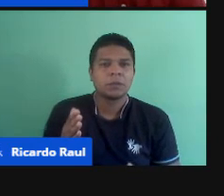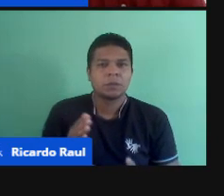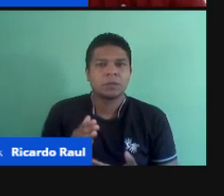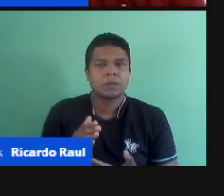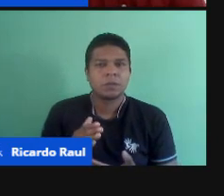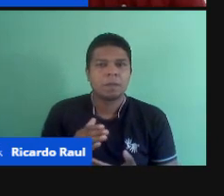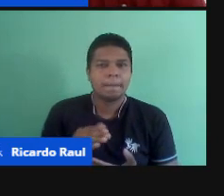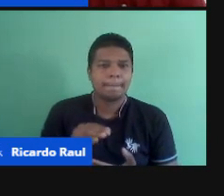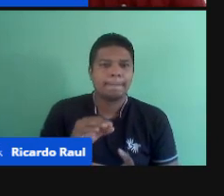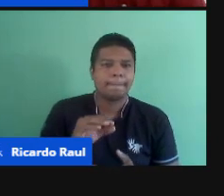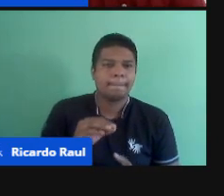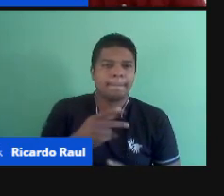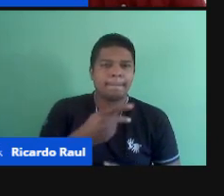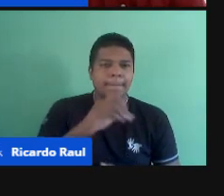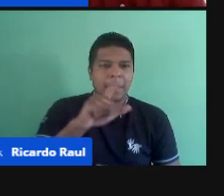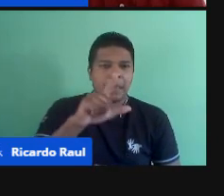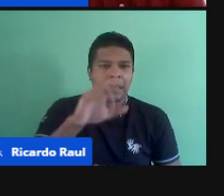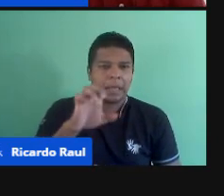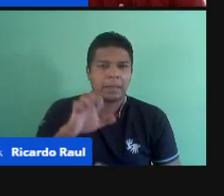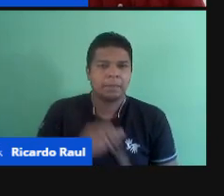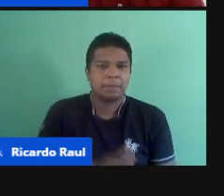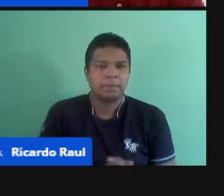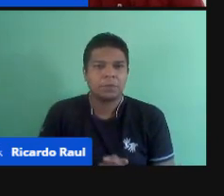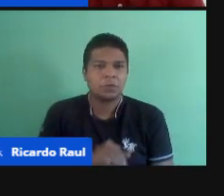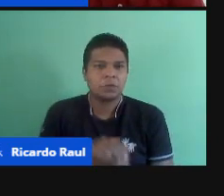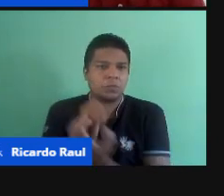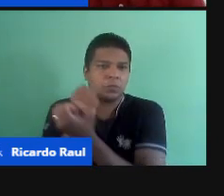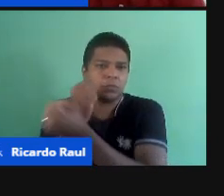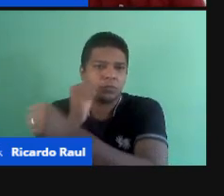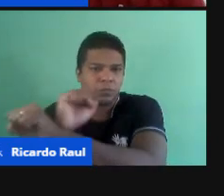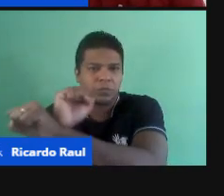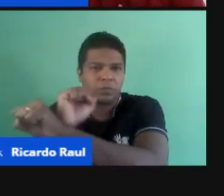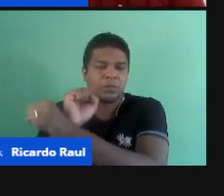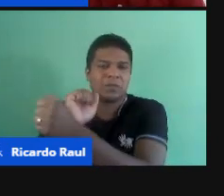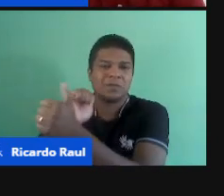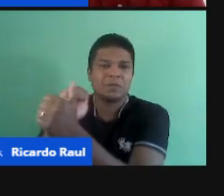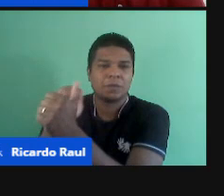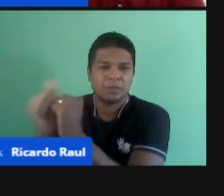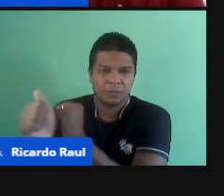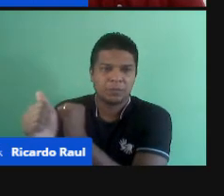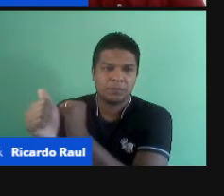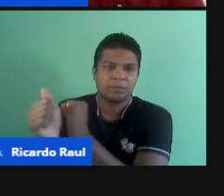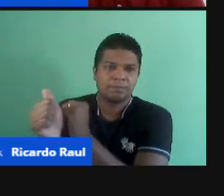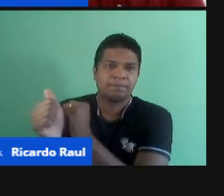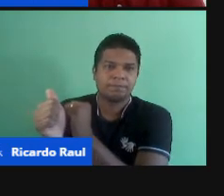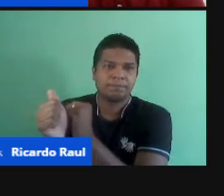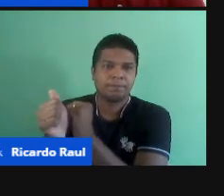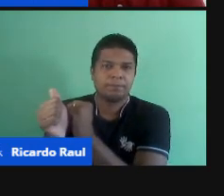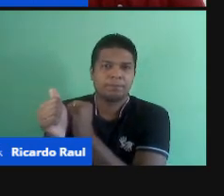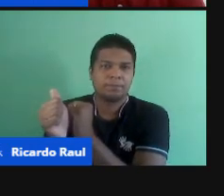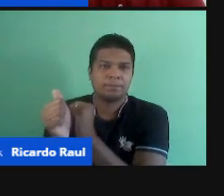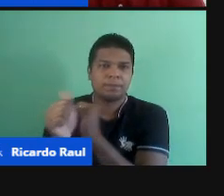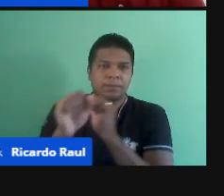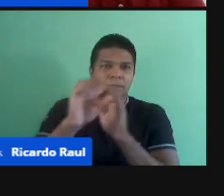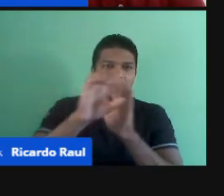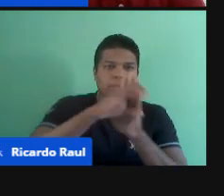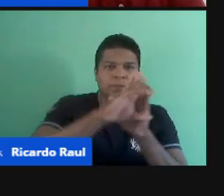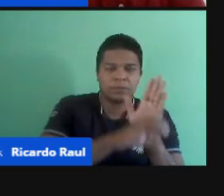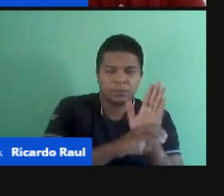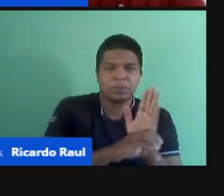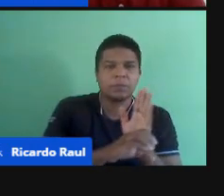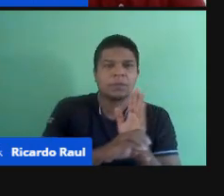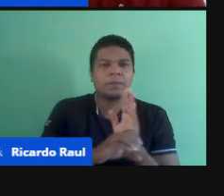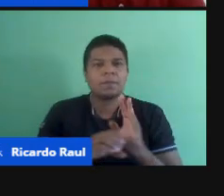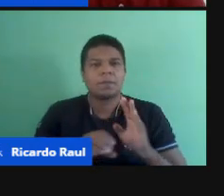chamou naquela época de escravidão no futebol. E aí ele veio, além desses conceitos que nós vamos discutir